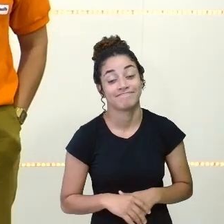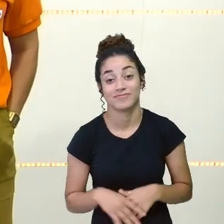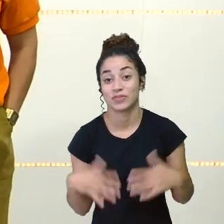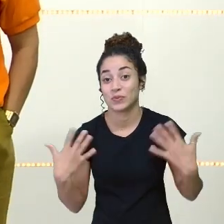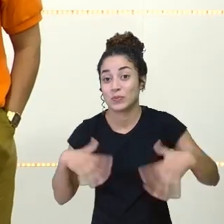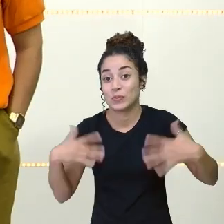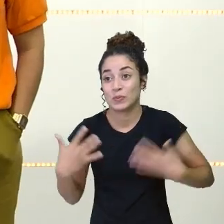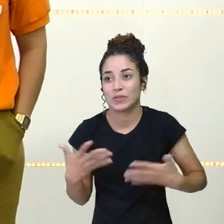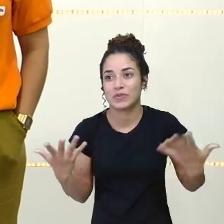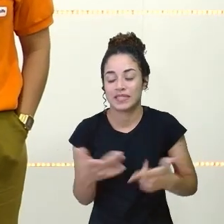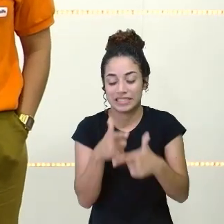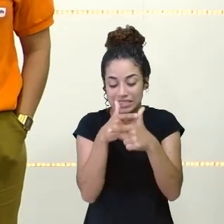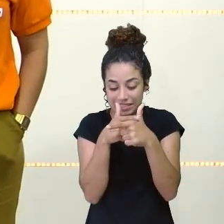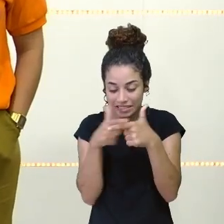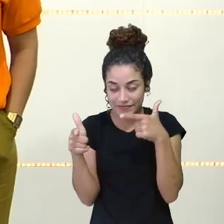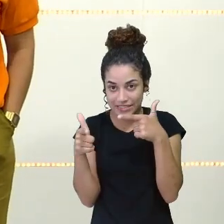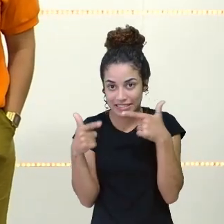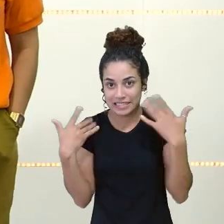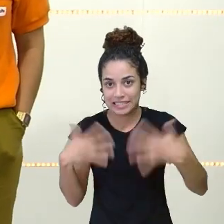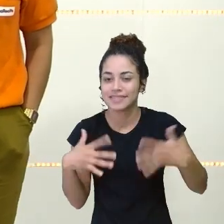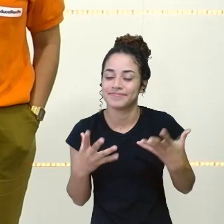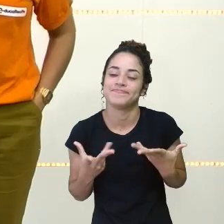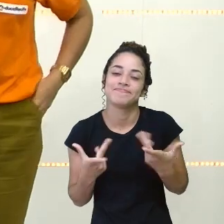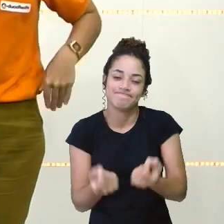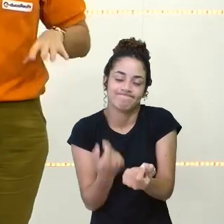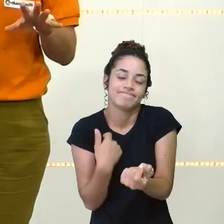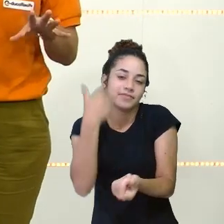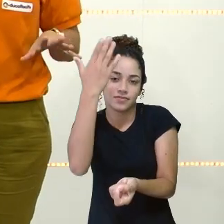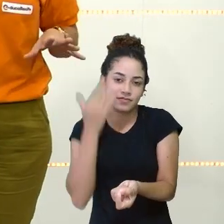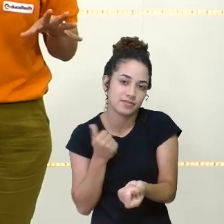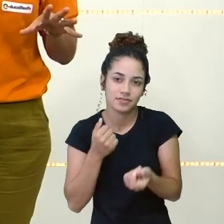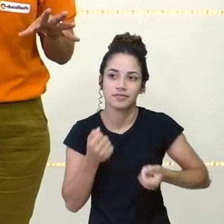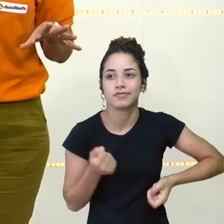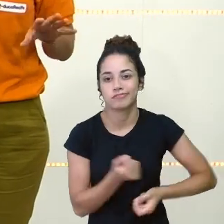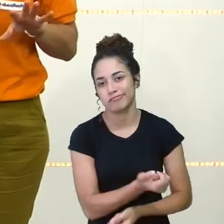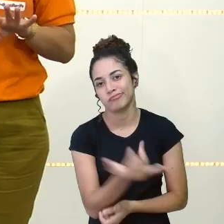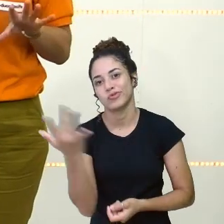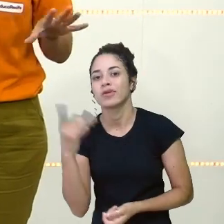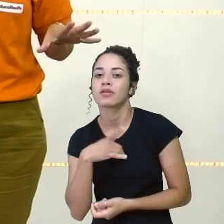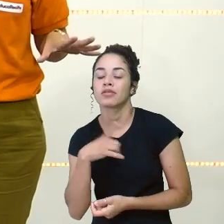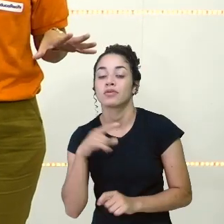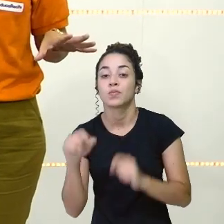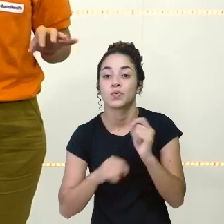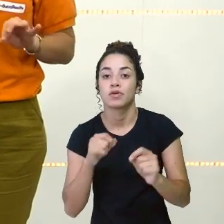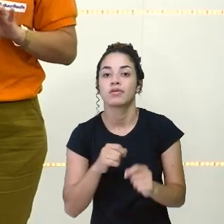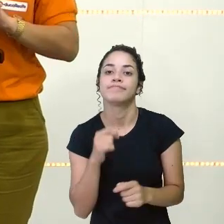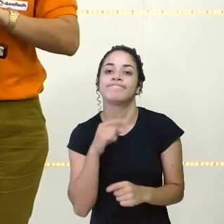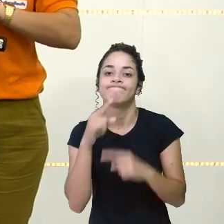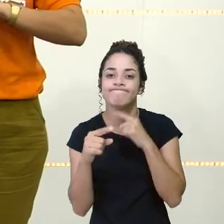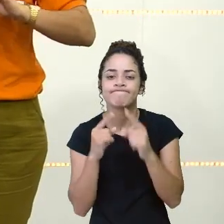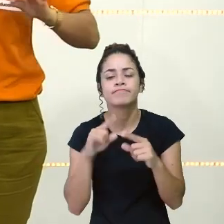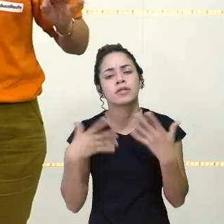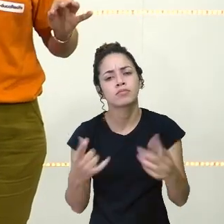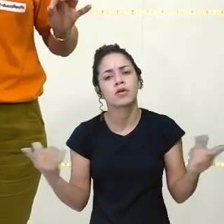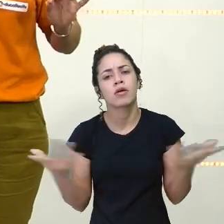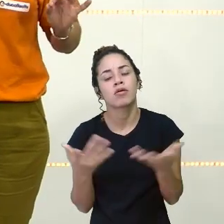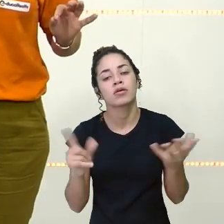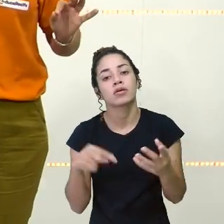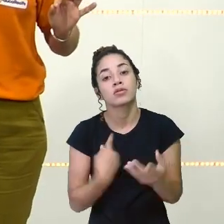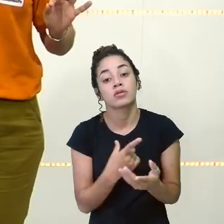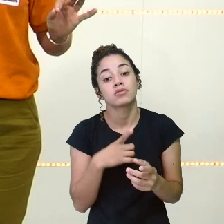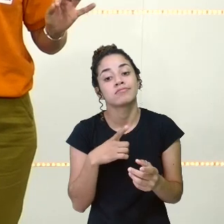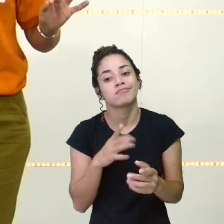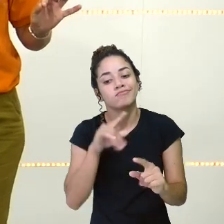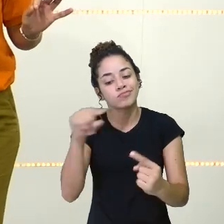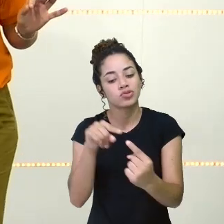Eita, divisão, olha que maravilha. Eu sei que muitos de vocês têm dúvida, mas a gente está aqui para eliminar